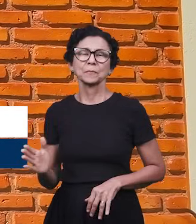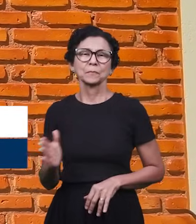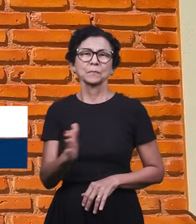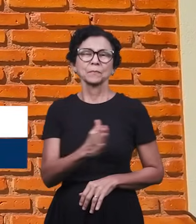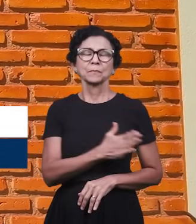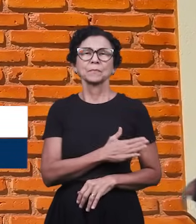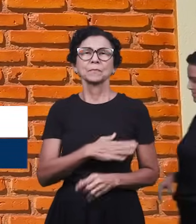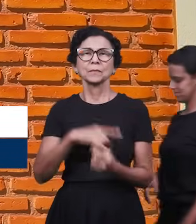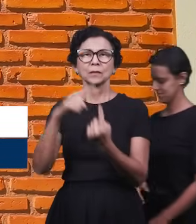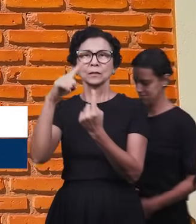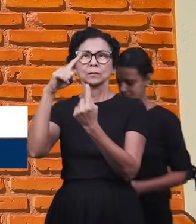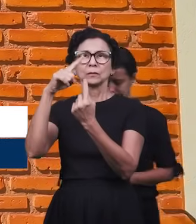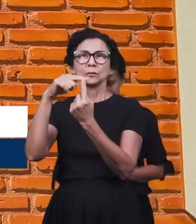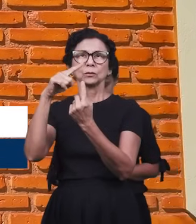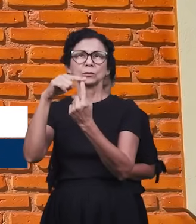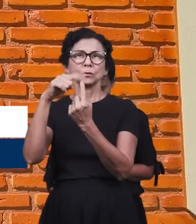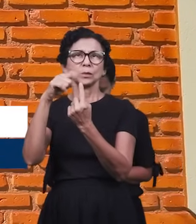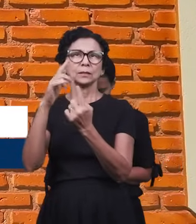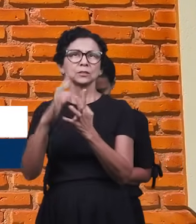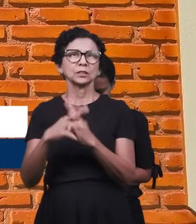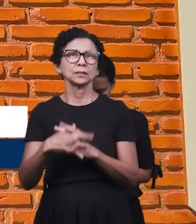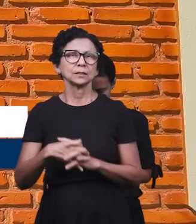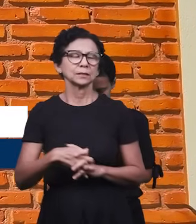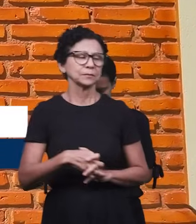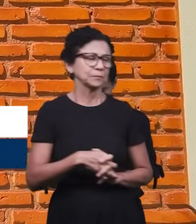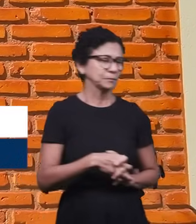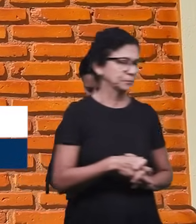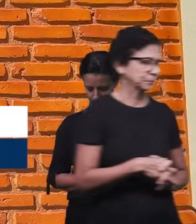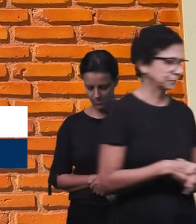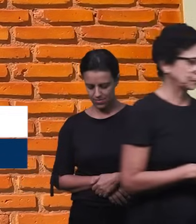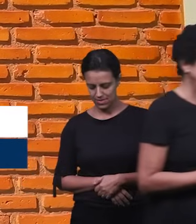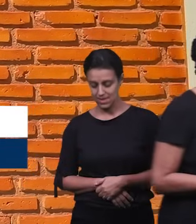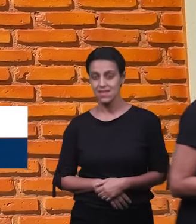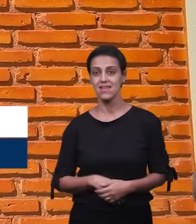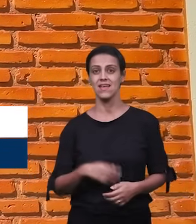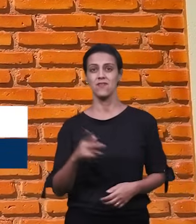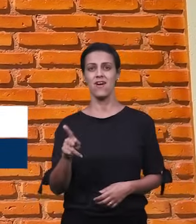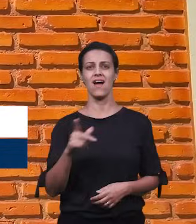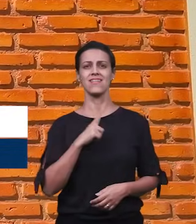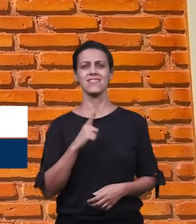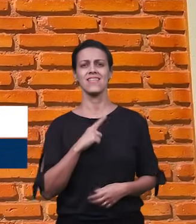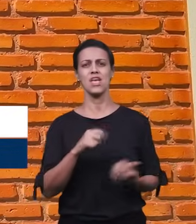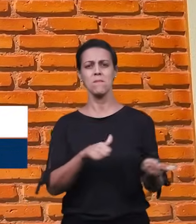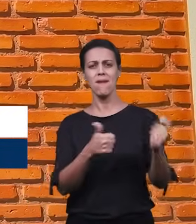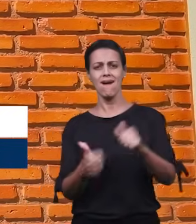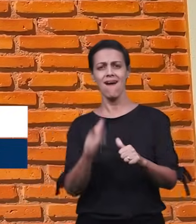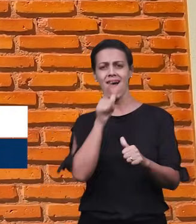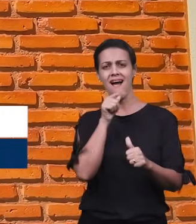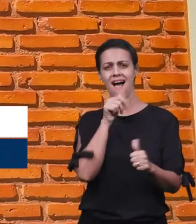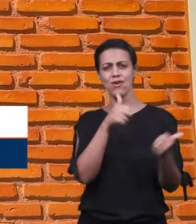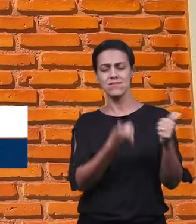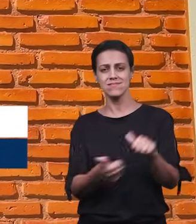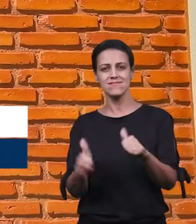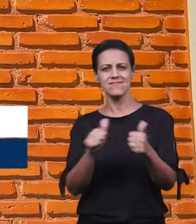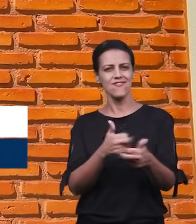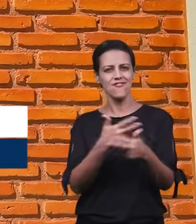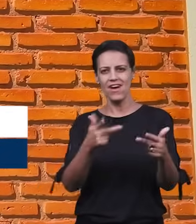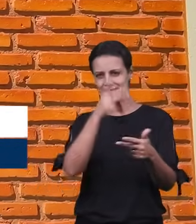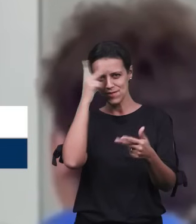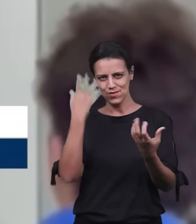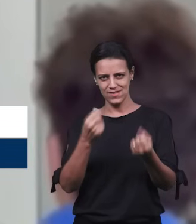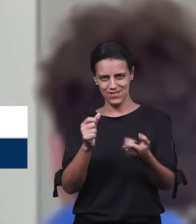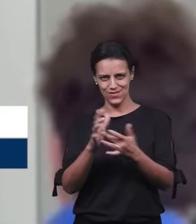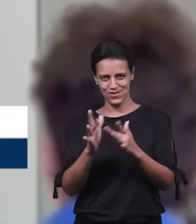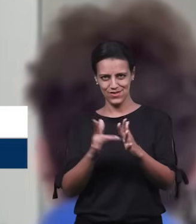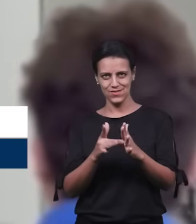nos contar tudo agora é o pastor Laudinatel, que teve lá batismo, mas ida sem ser chegado. O nome do Senhor tem sido glorificado. Confira tudo